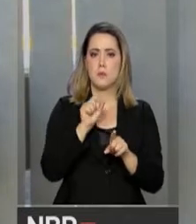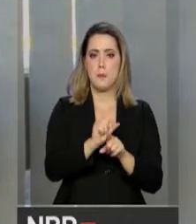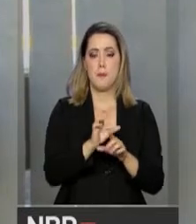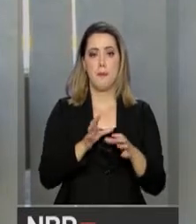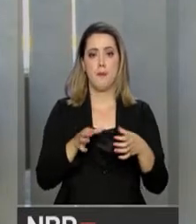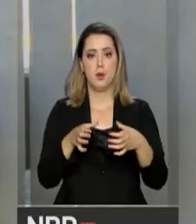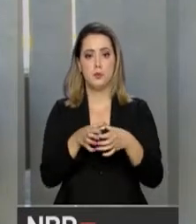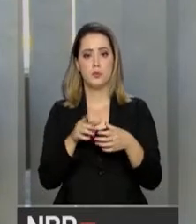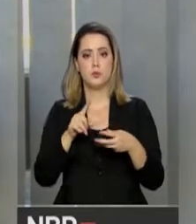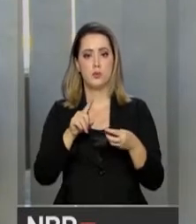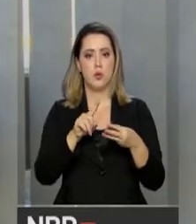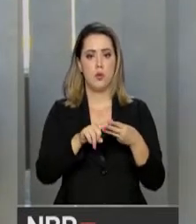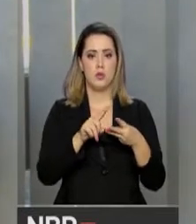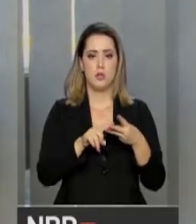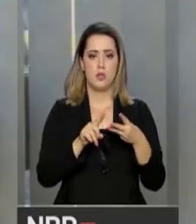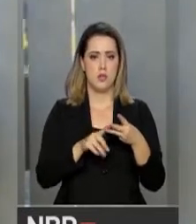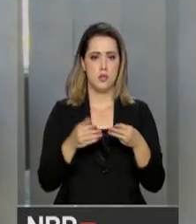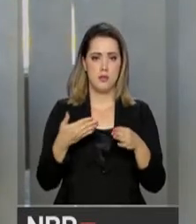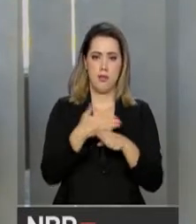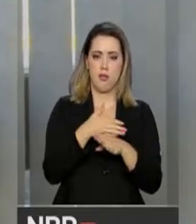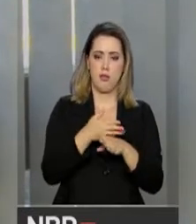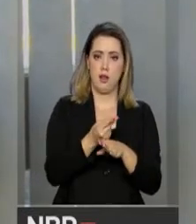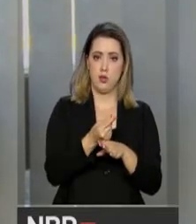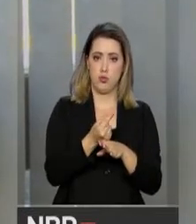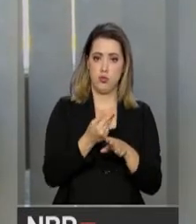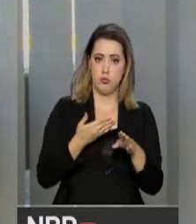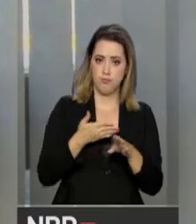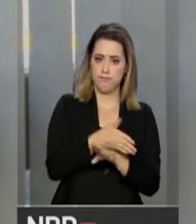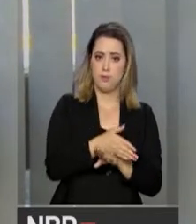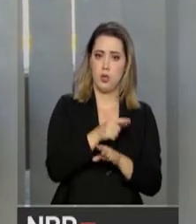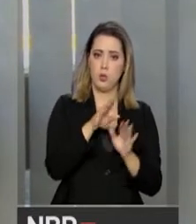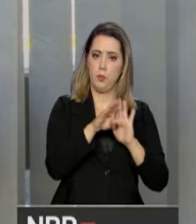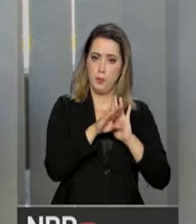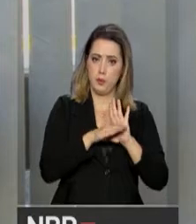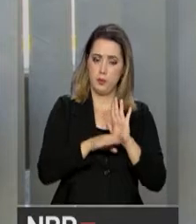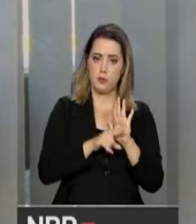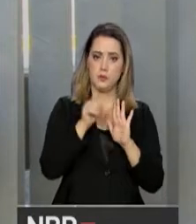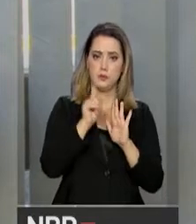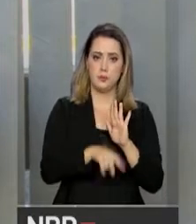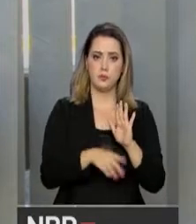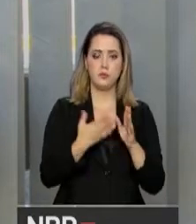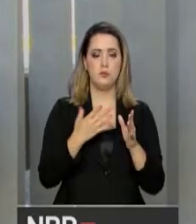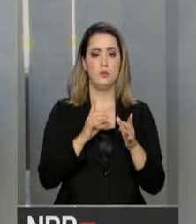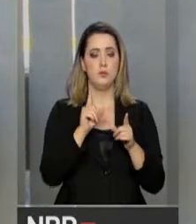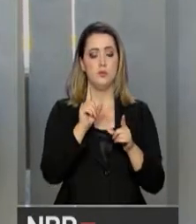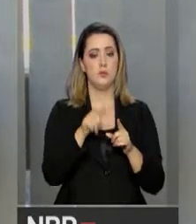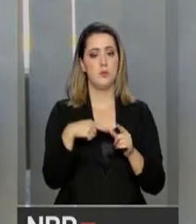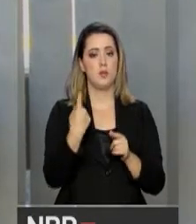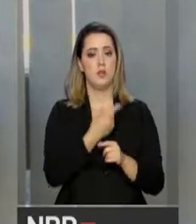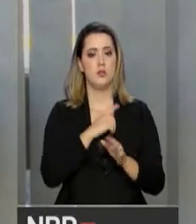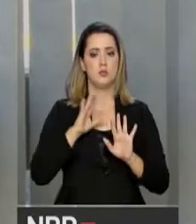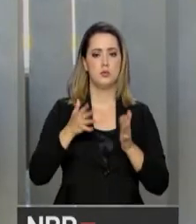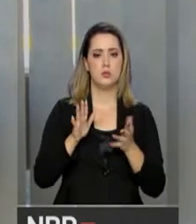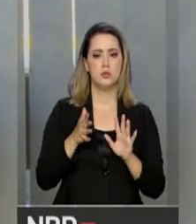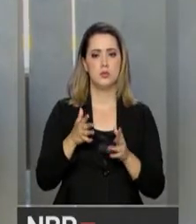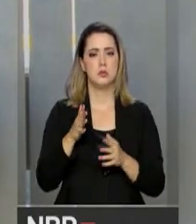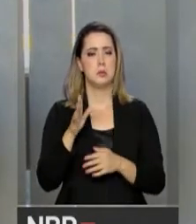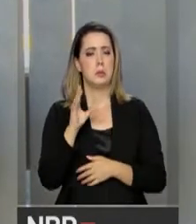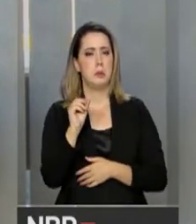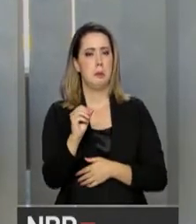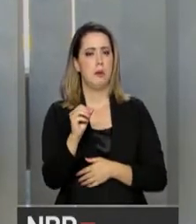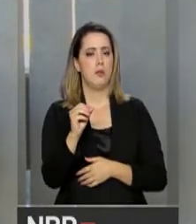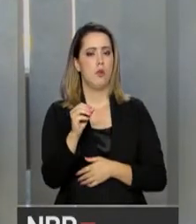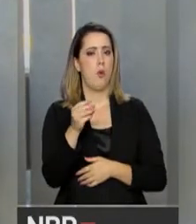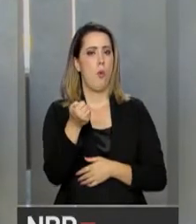que são esses três tipos de emendas, dentro da natureza de transferência voluntária, nós estamos trabalhando da ordem de